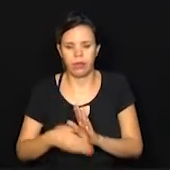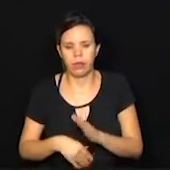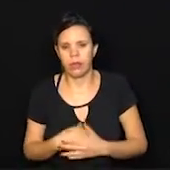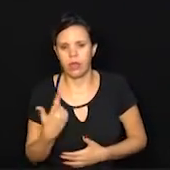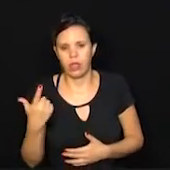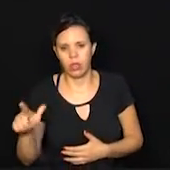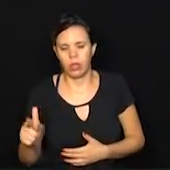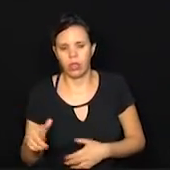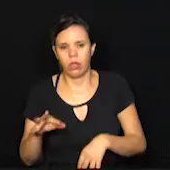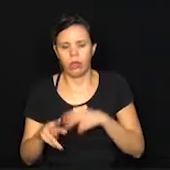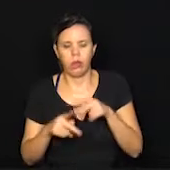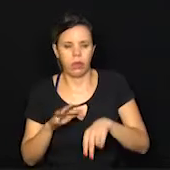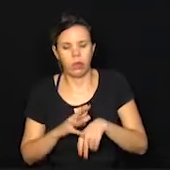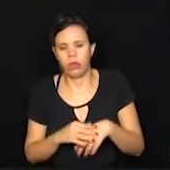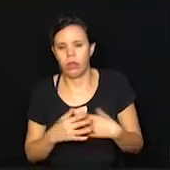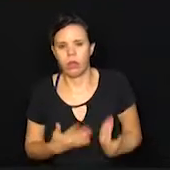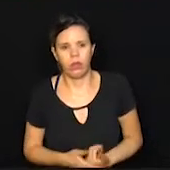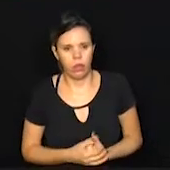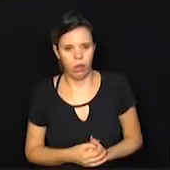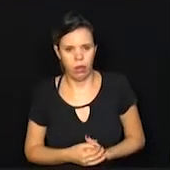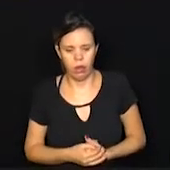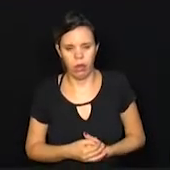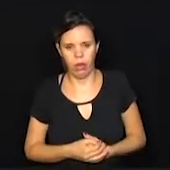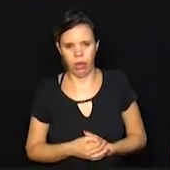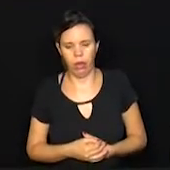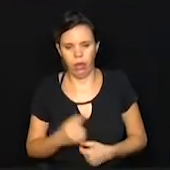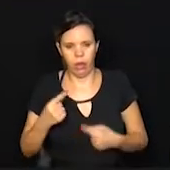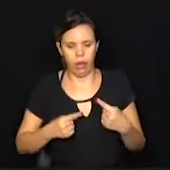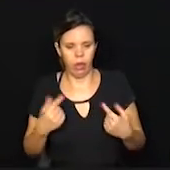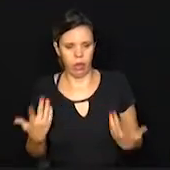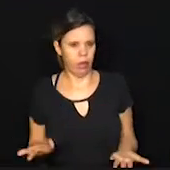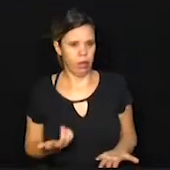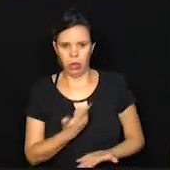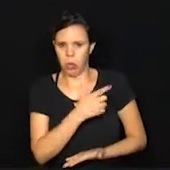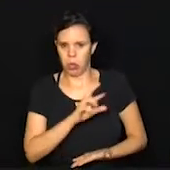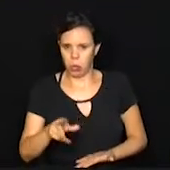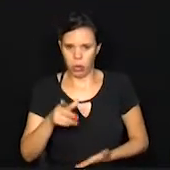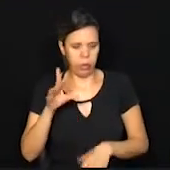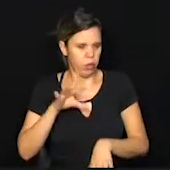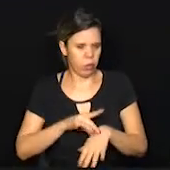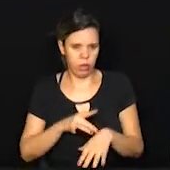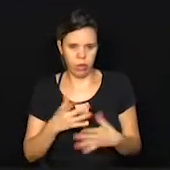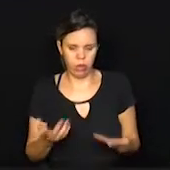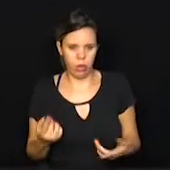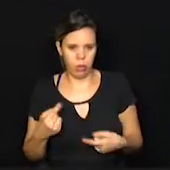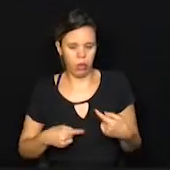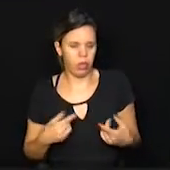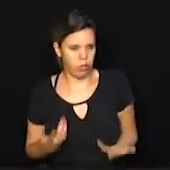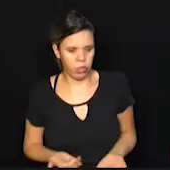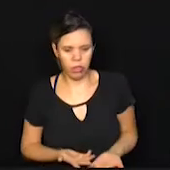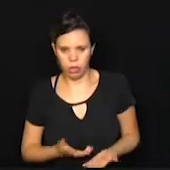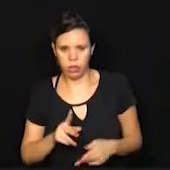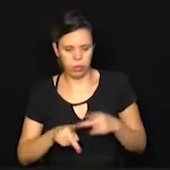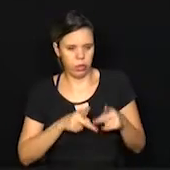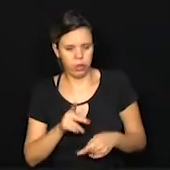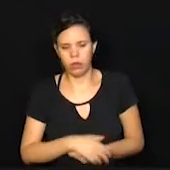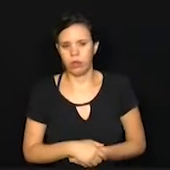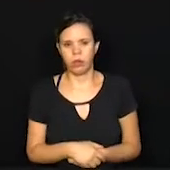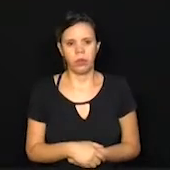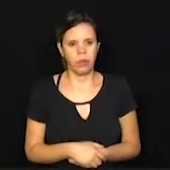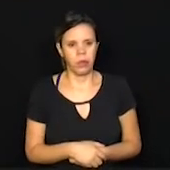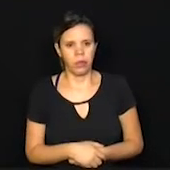outros doentes é do ponto de vista político né porque não é uma doença nessa política Esses caras são